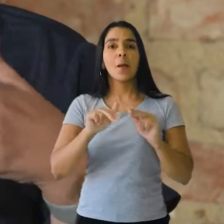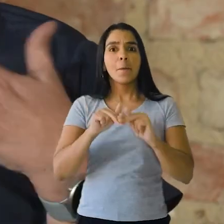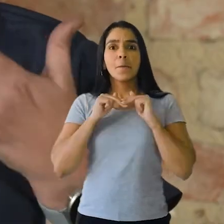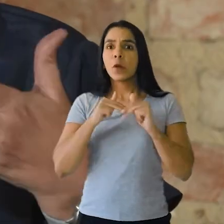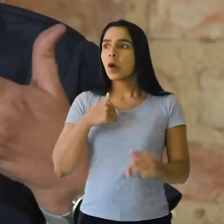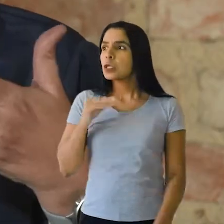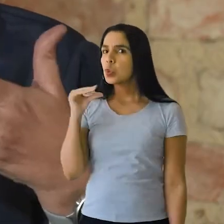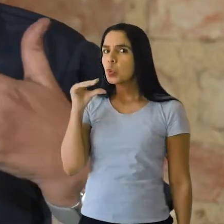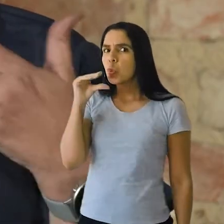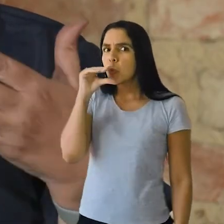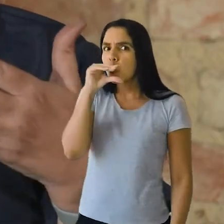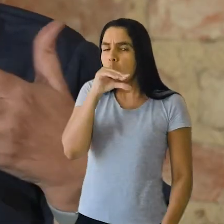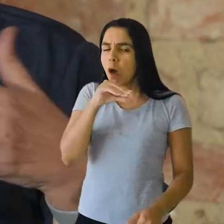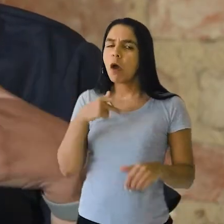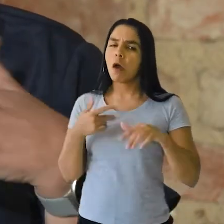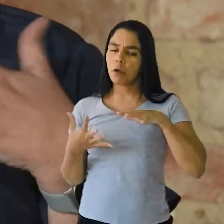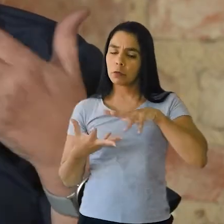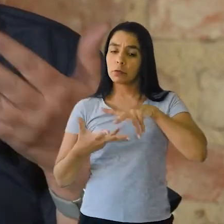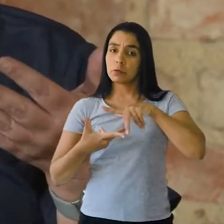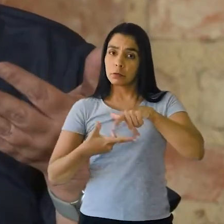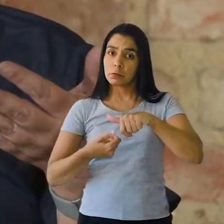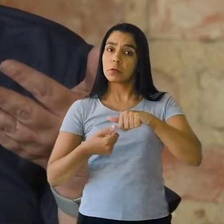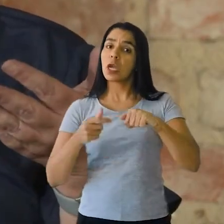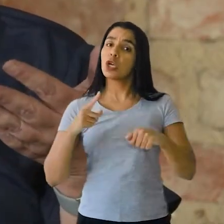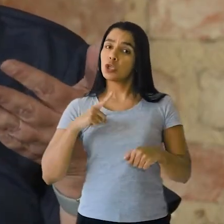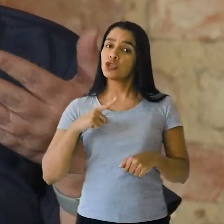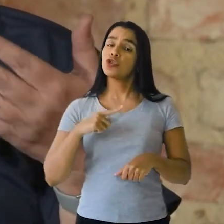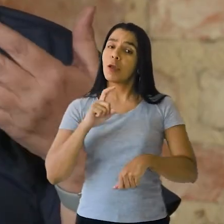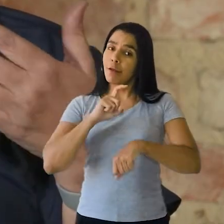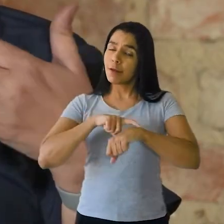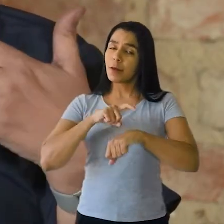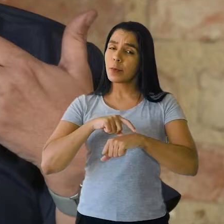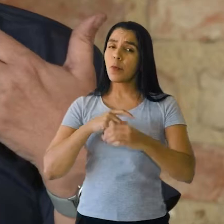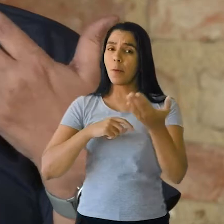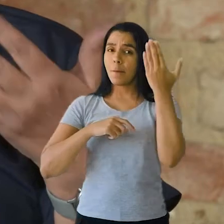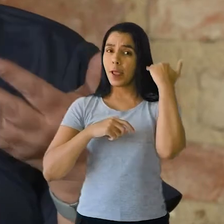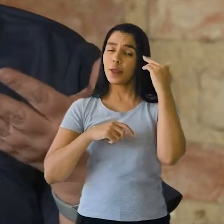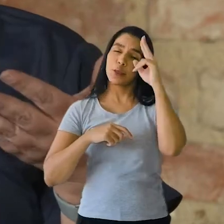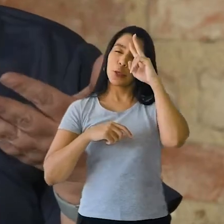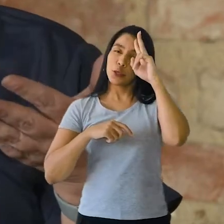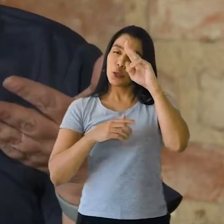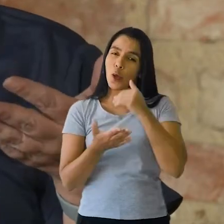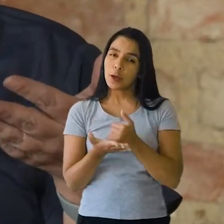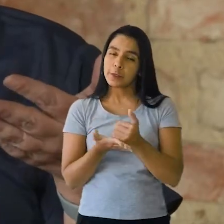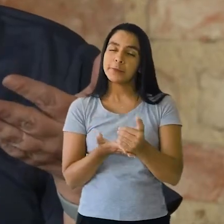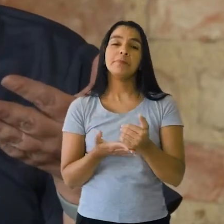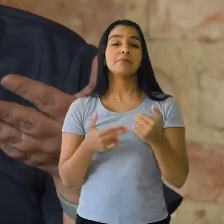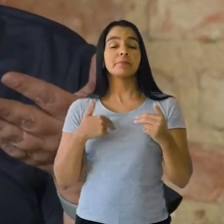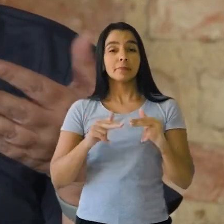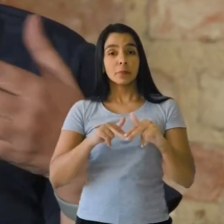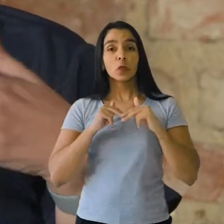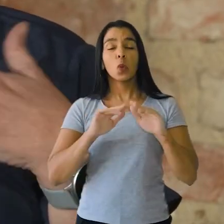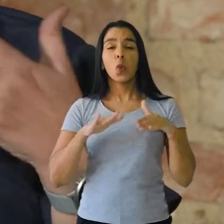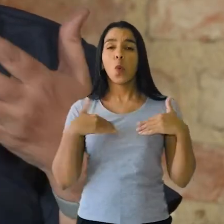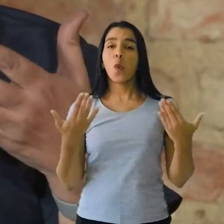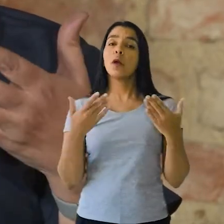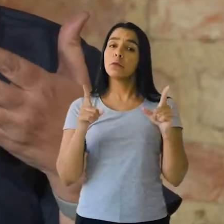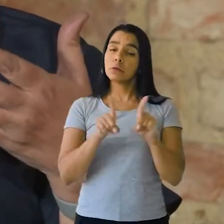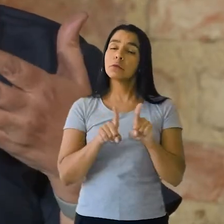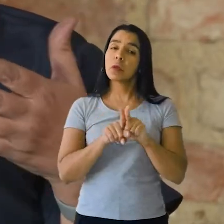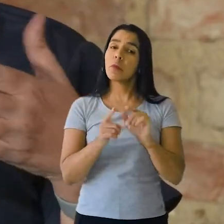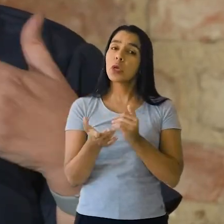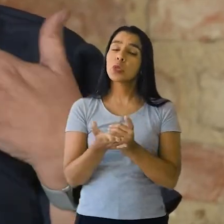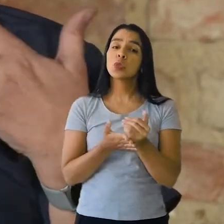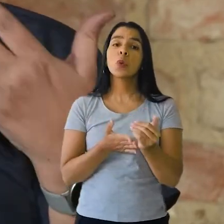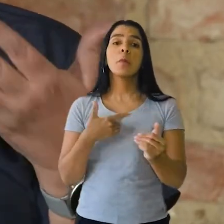inferno. E isso vem justamente pelas altíssimas temperaturas que a Terra apresentava naquele momento, na sua história